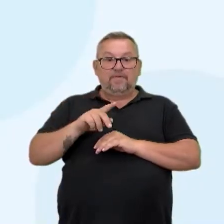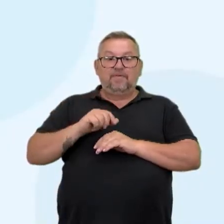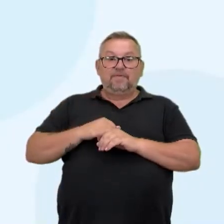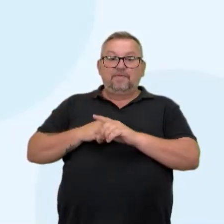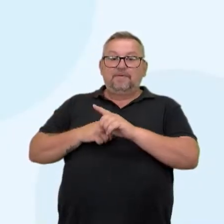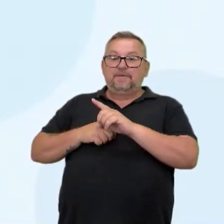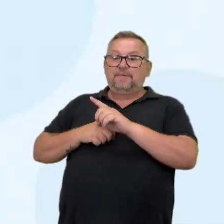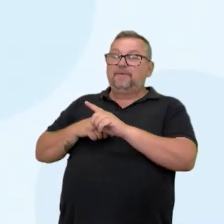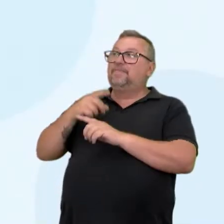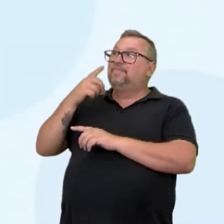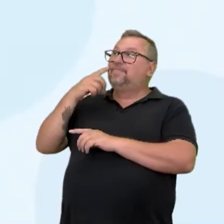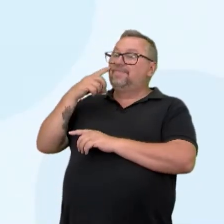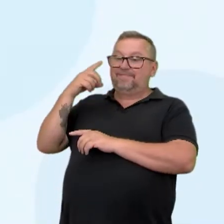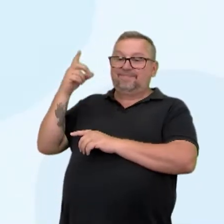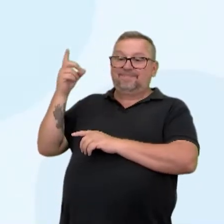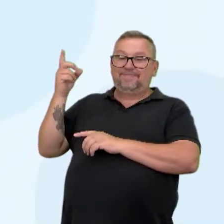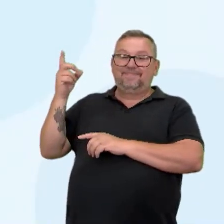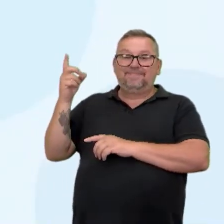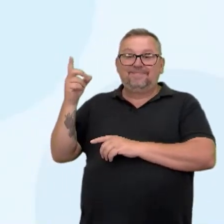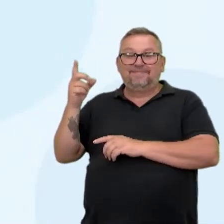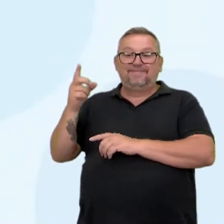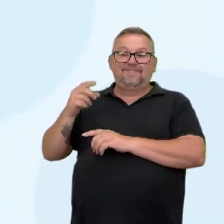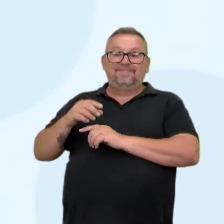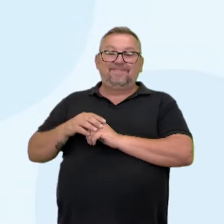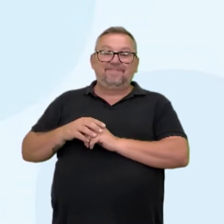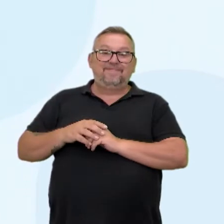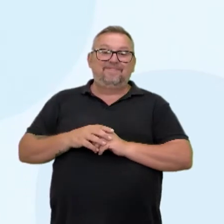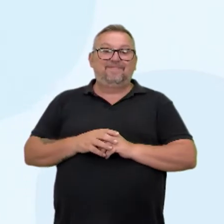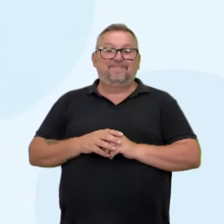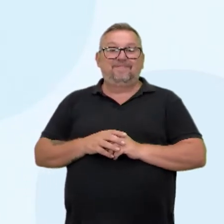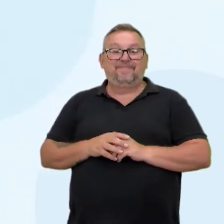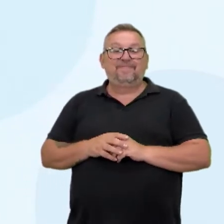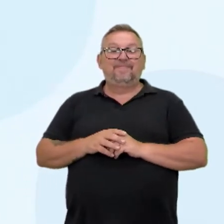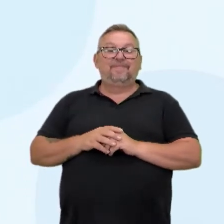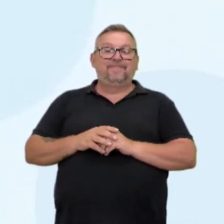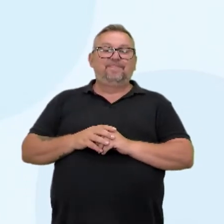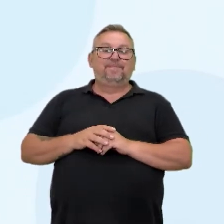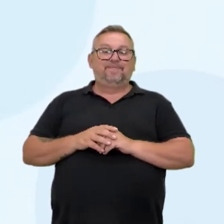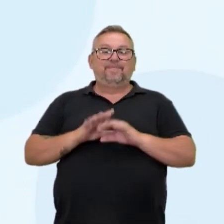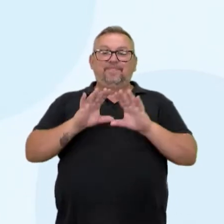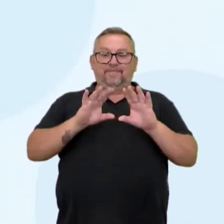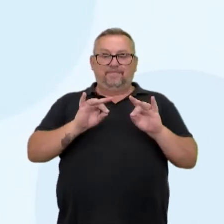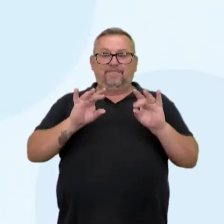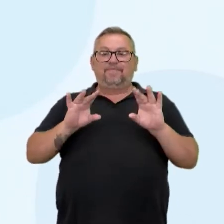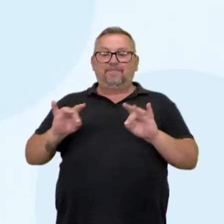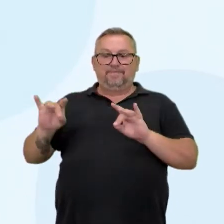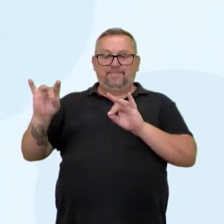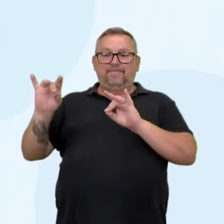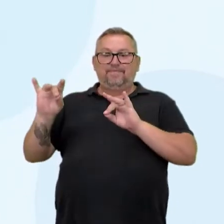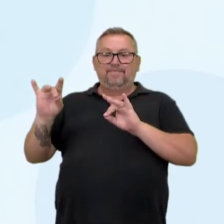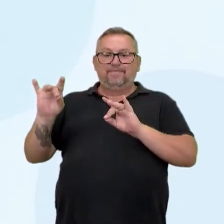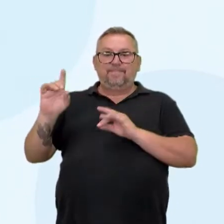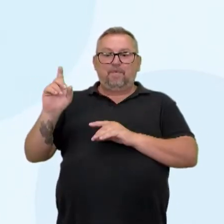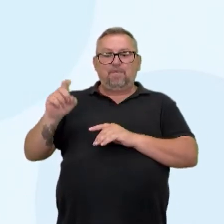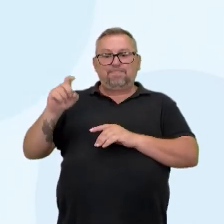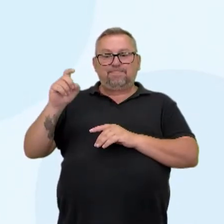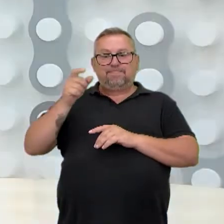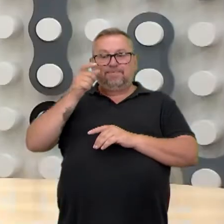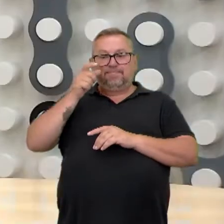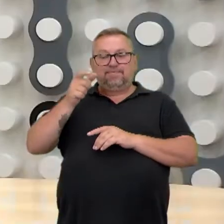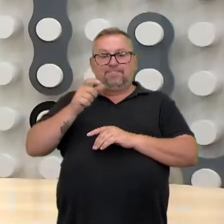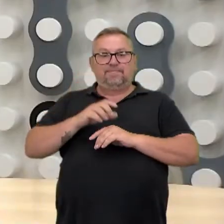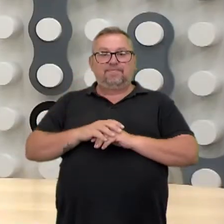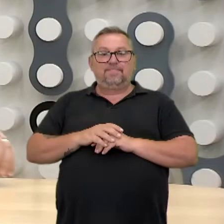aluno em casa ou na escola também poderá estar mexendo. O link está aí na tela para vocês e aí vocês podem estar manuseando.